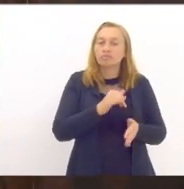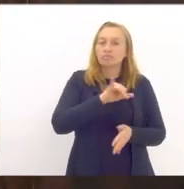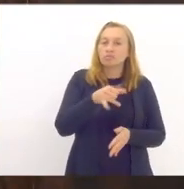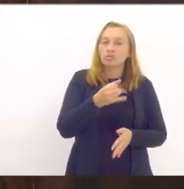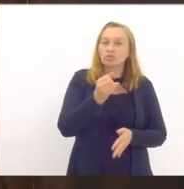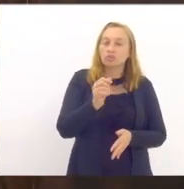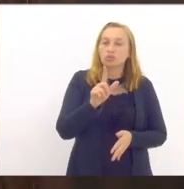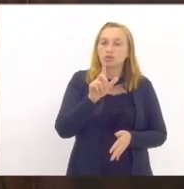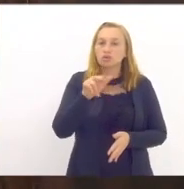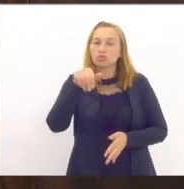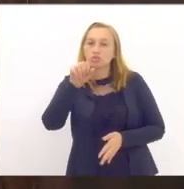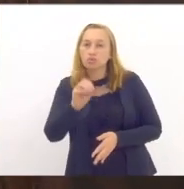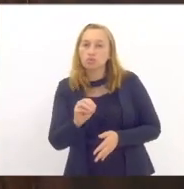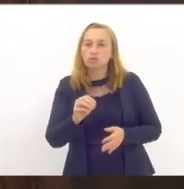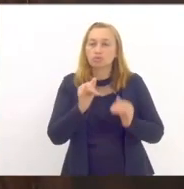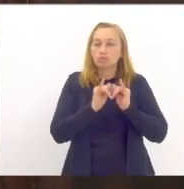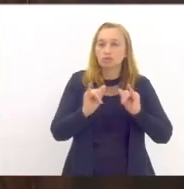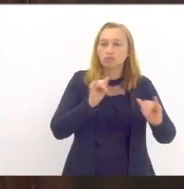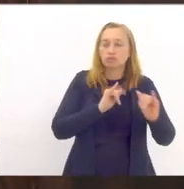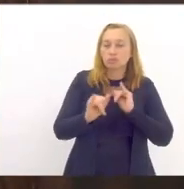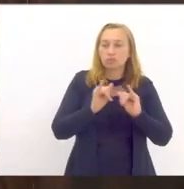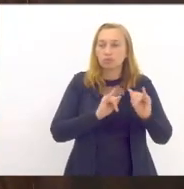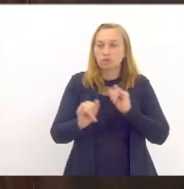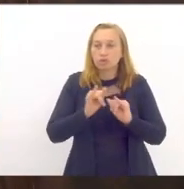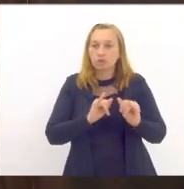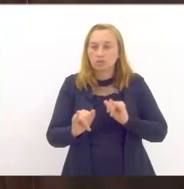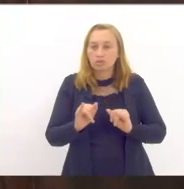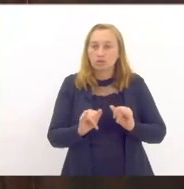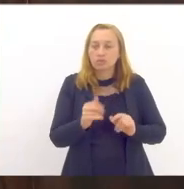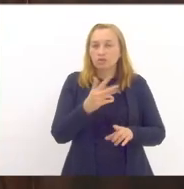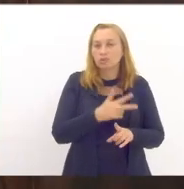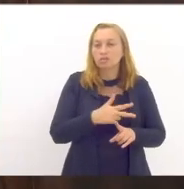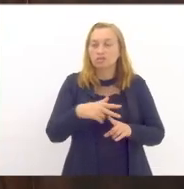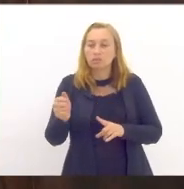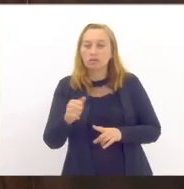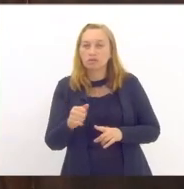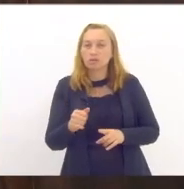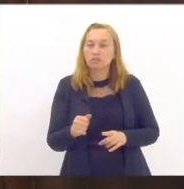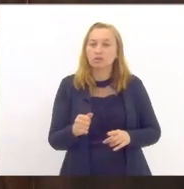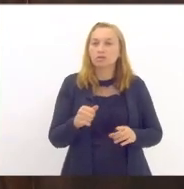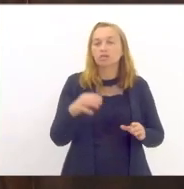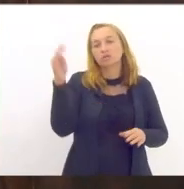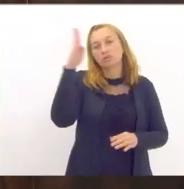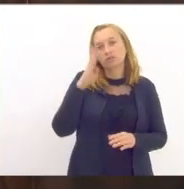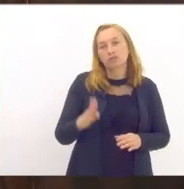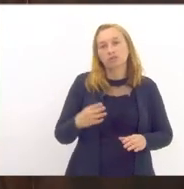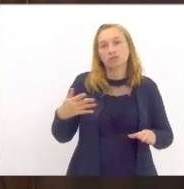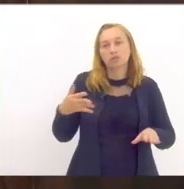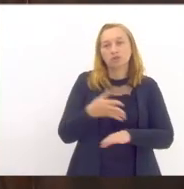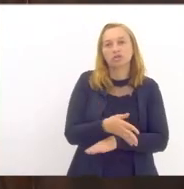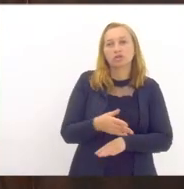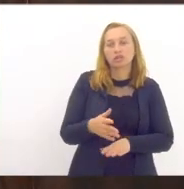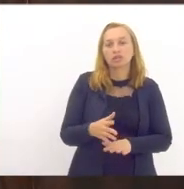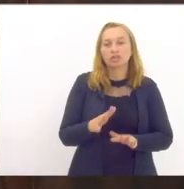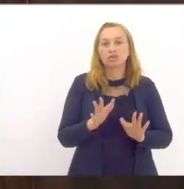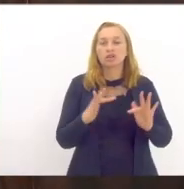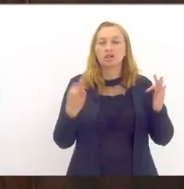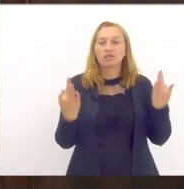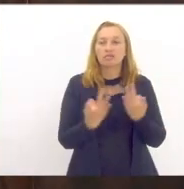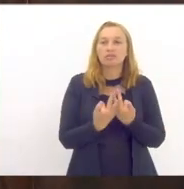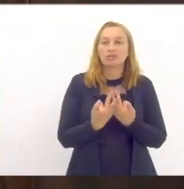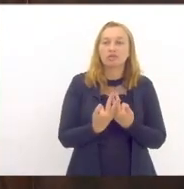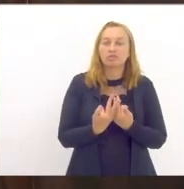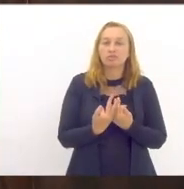ele divulgava os seus feitos e as suas vitórias. No Brasil, com a chegada da família real, quando,